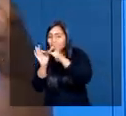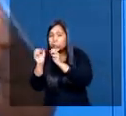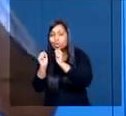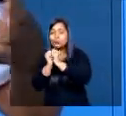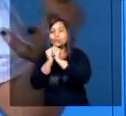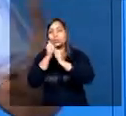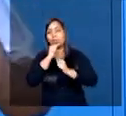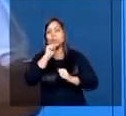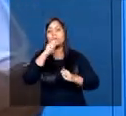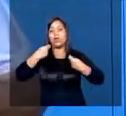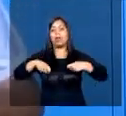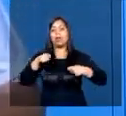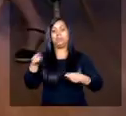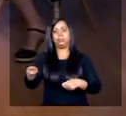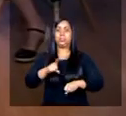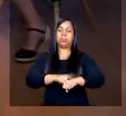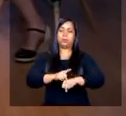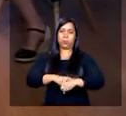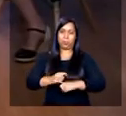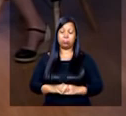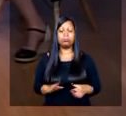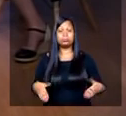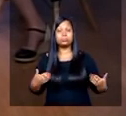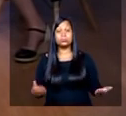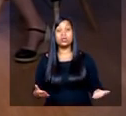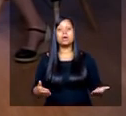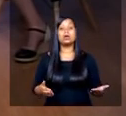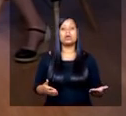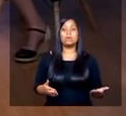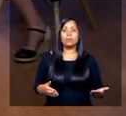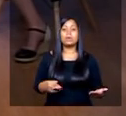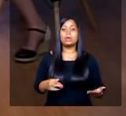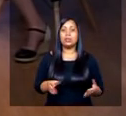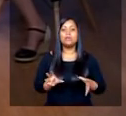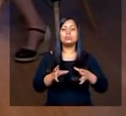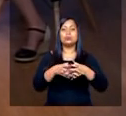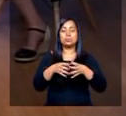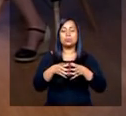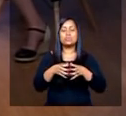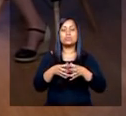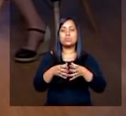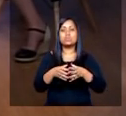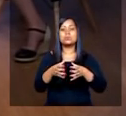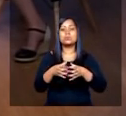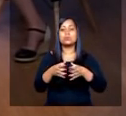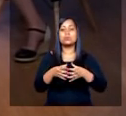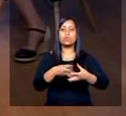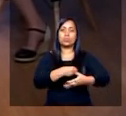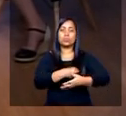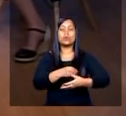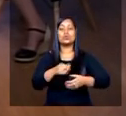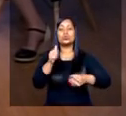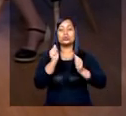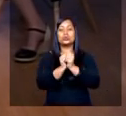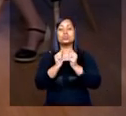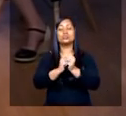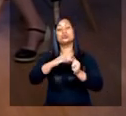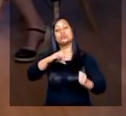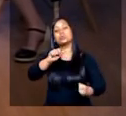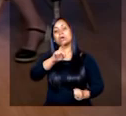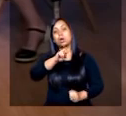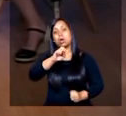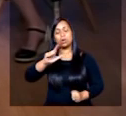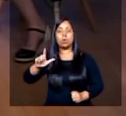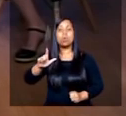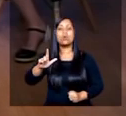com a mãe o que a mãe está precisando naquele momento. Então, a Sônia que dirige esse grupo de aleitamento materno, junto com a Carol Lorga, junto com a Elisa Tajara,